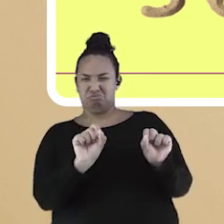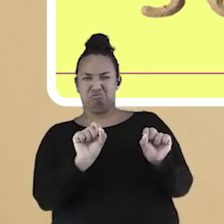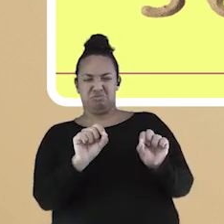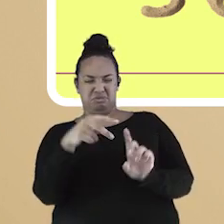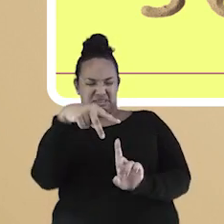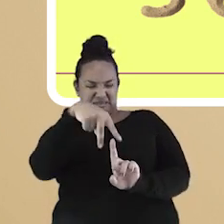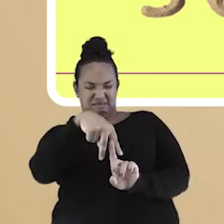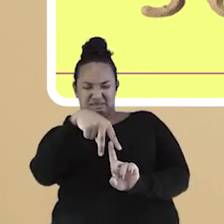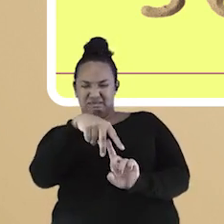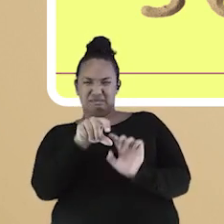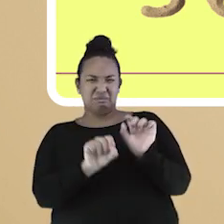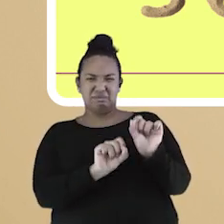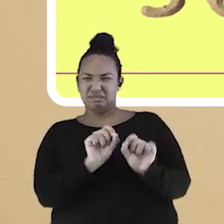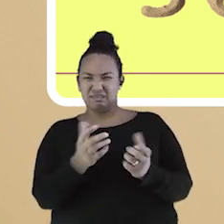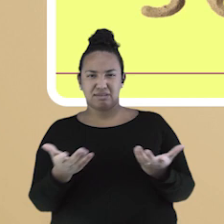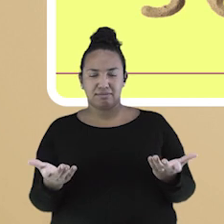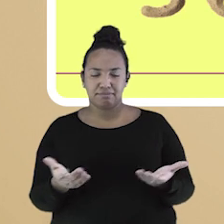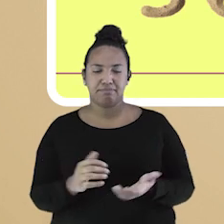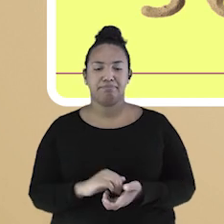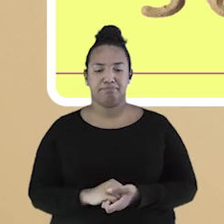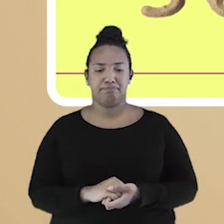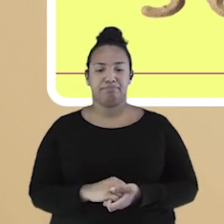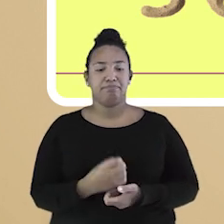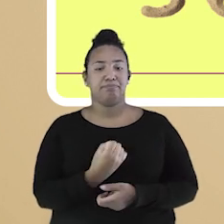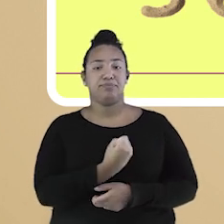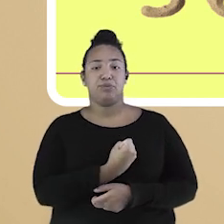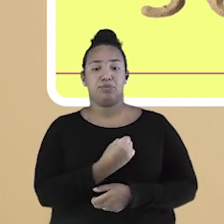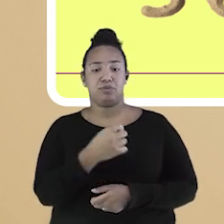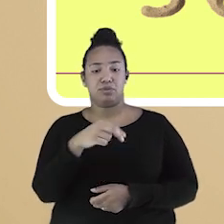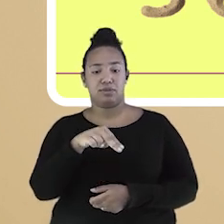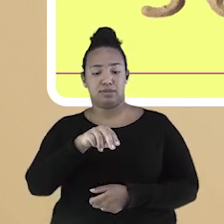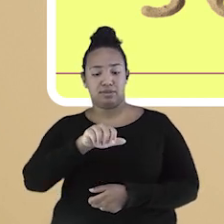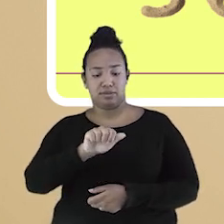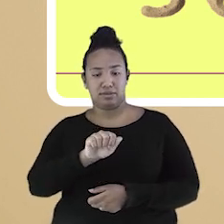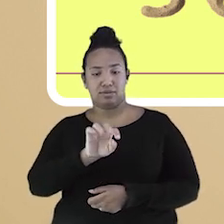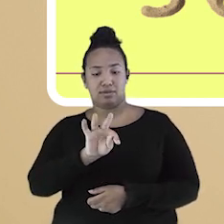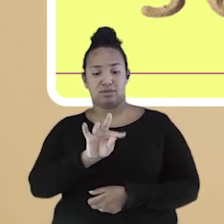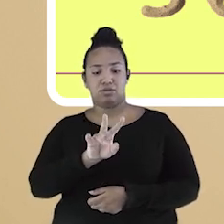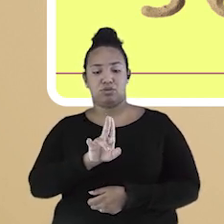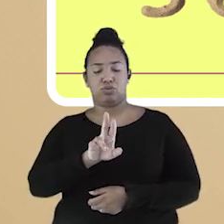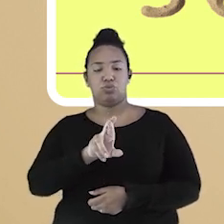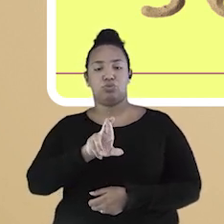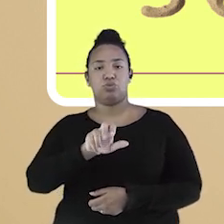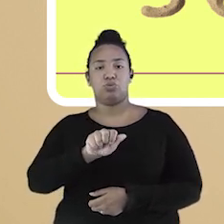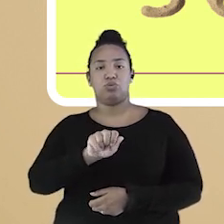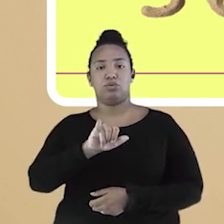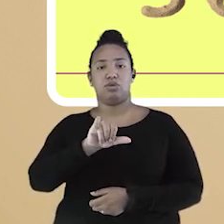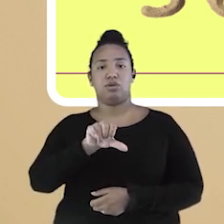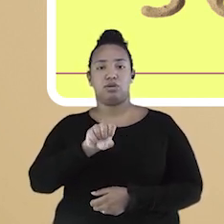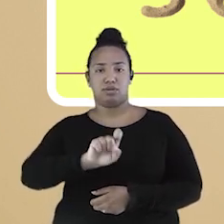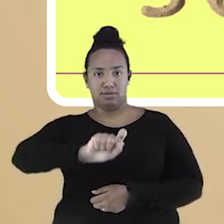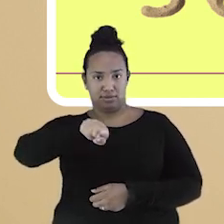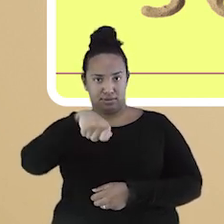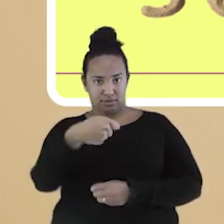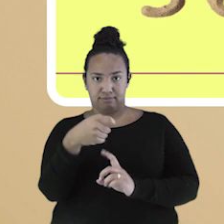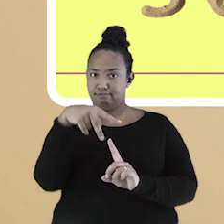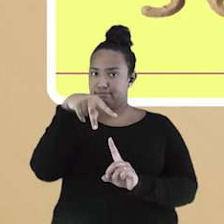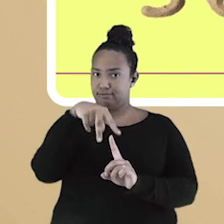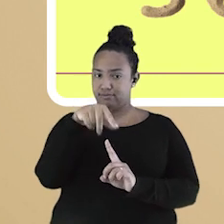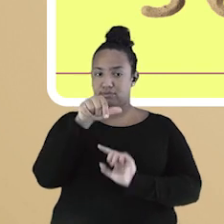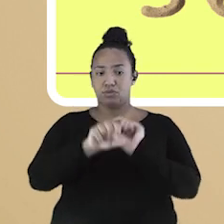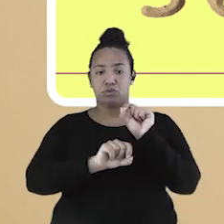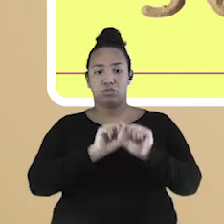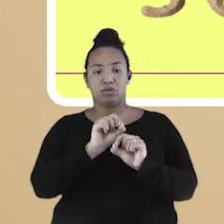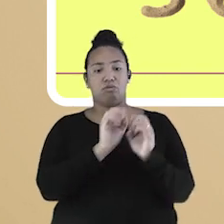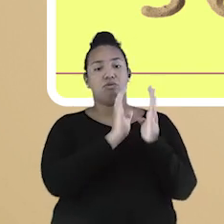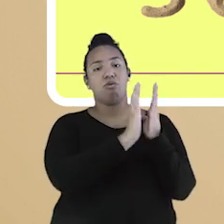naturais? Os números naturais são utilizados em uma contagem, para estabelecer uma ordem, um código